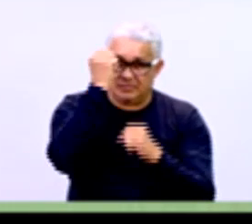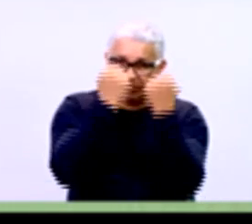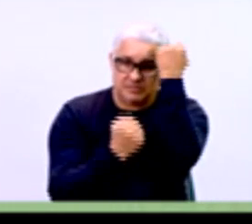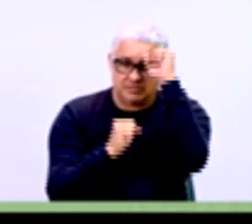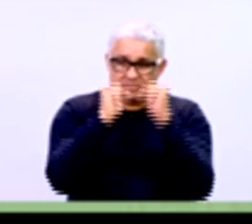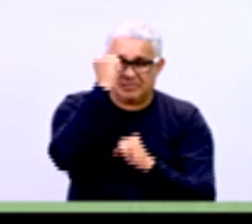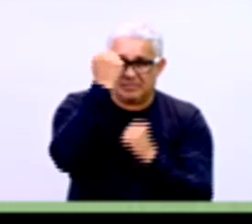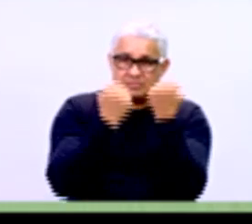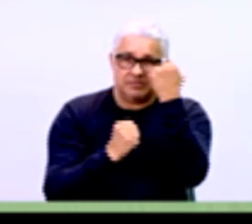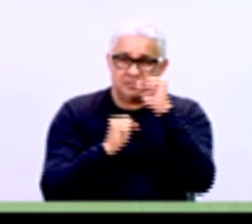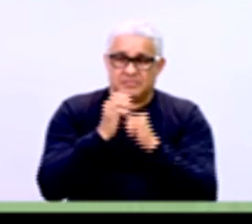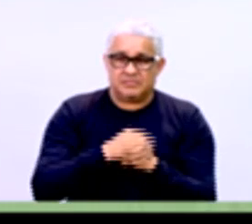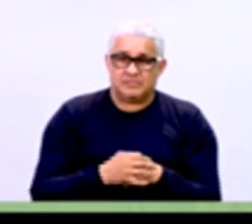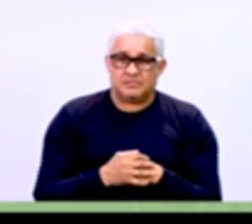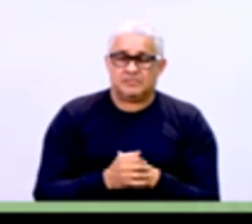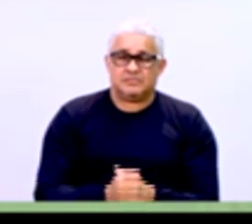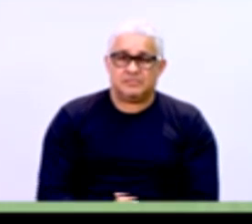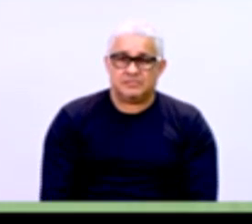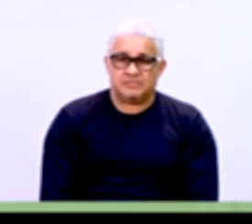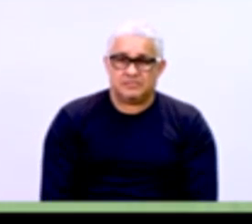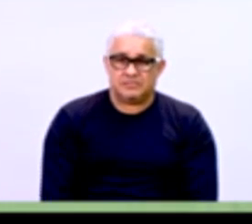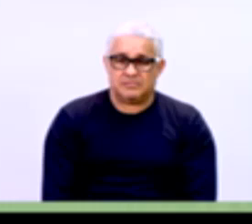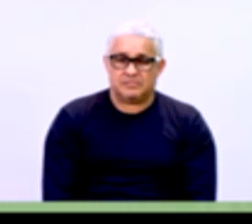que reagiram à questão